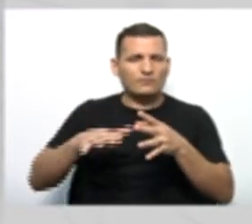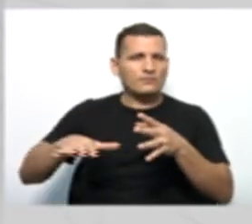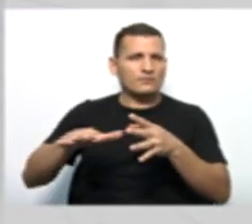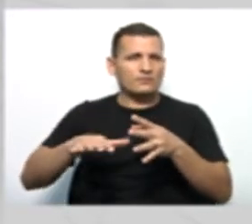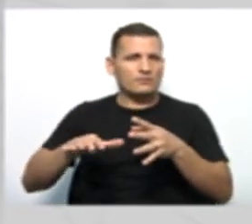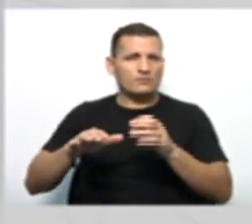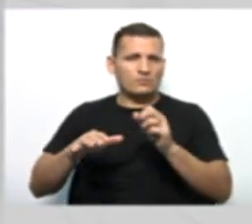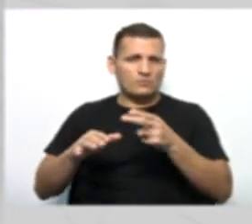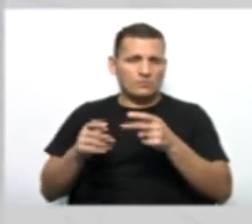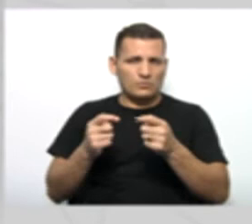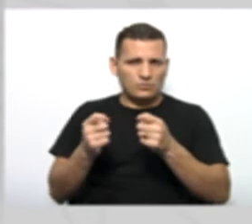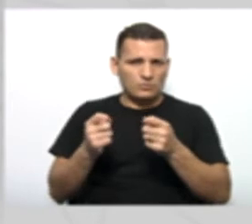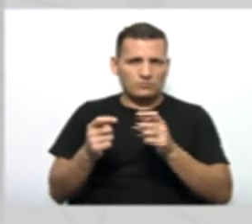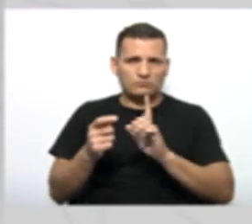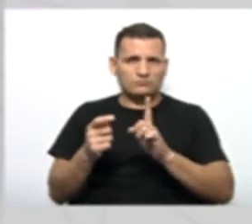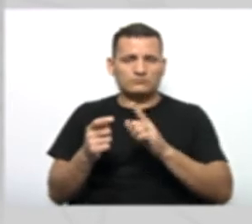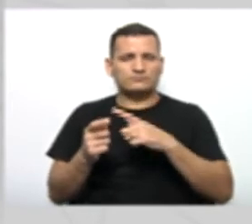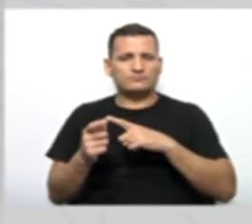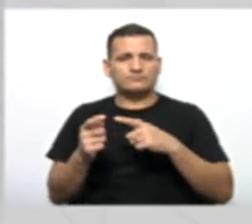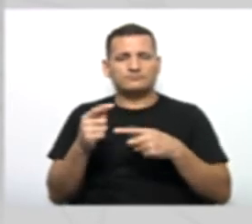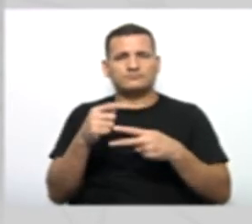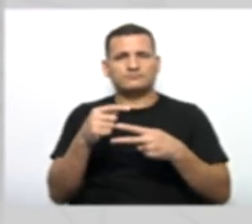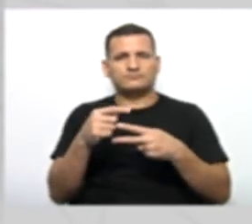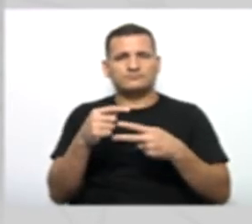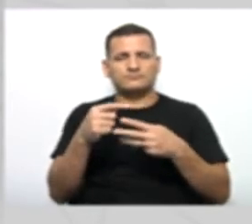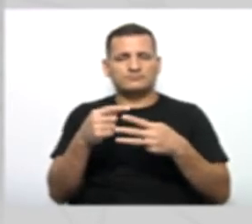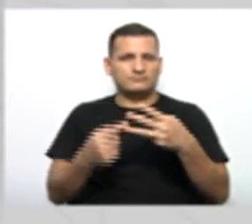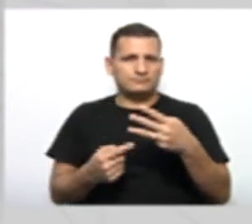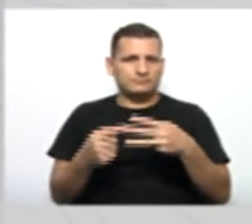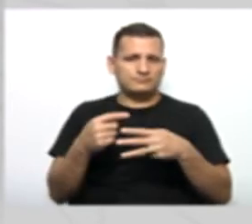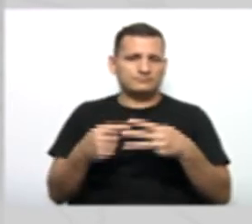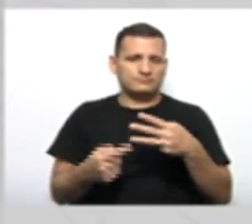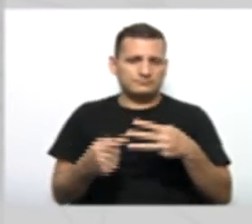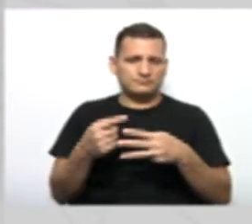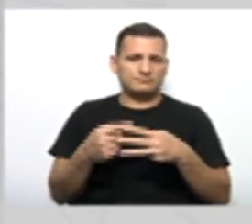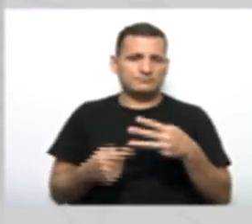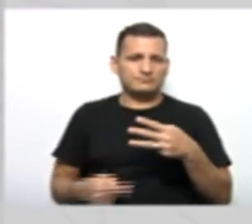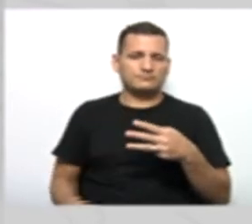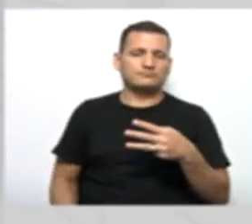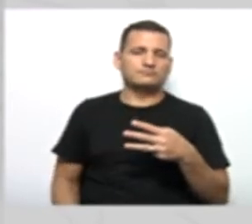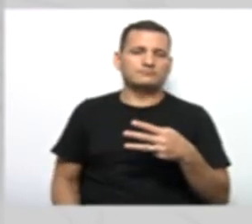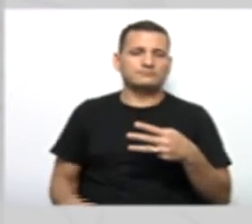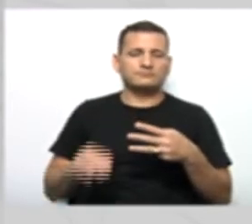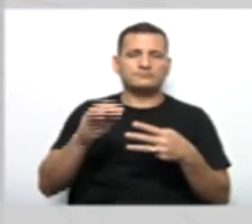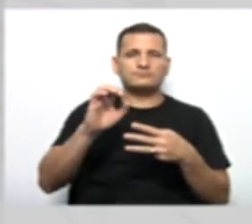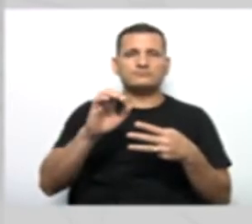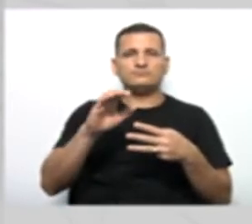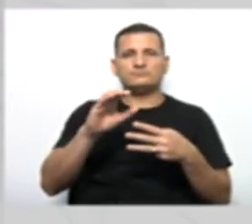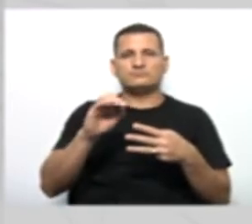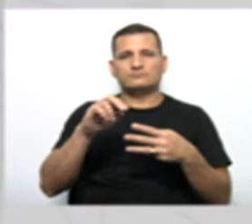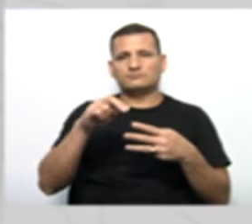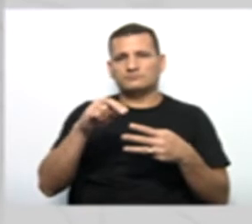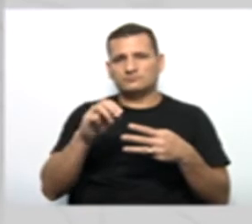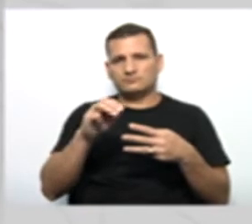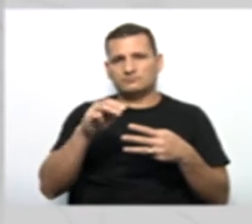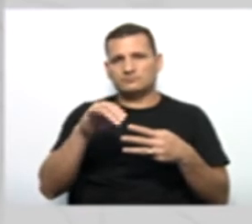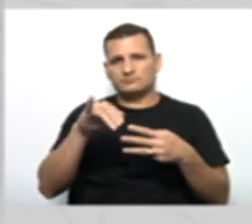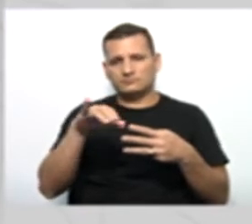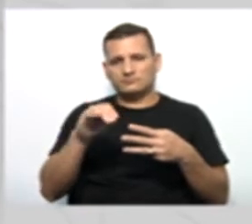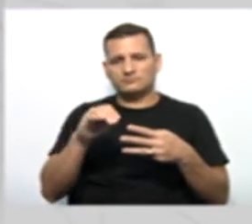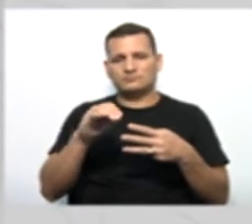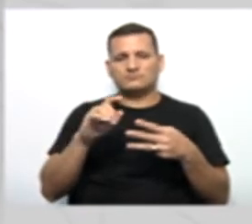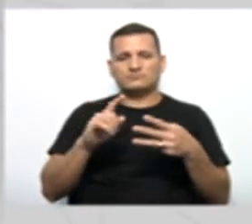tem esses 3 tripés. Para que uma atividade seja considerada sustentável, ela tem que ser ambientalmente